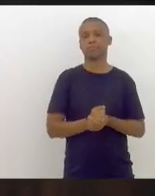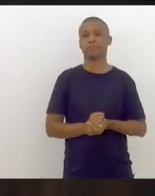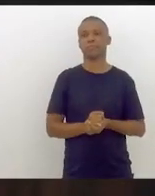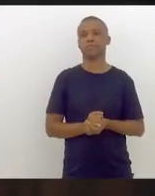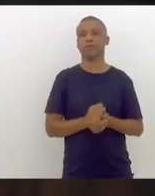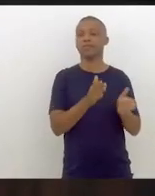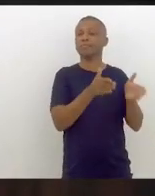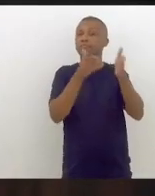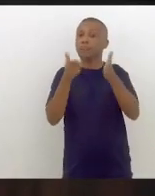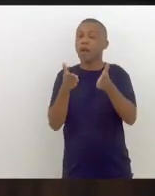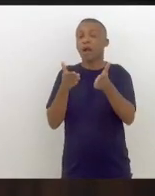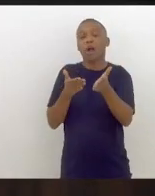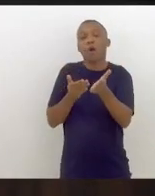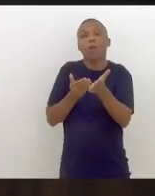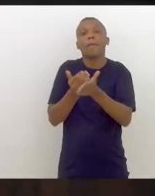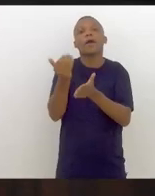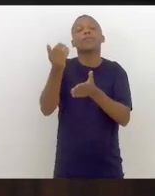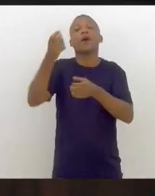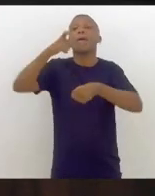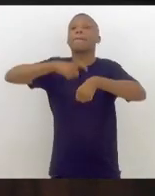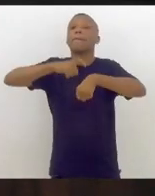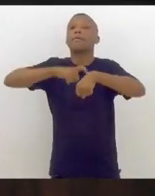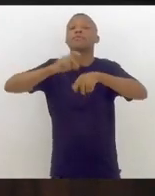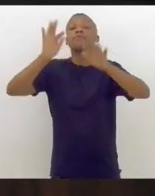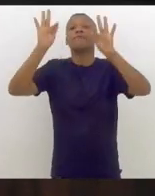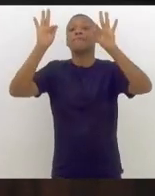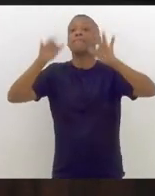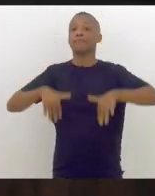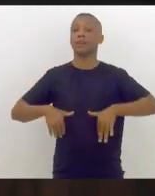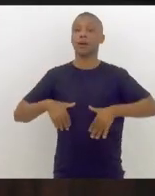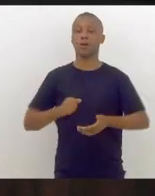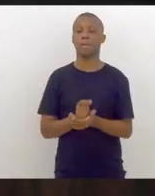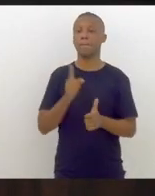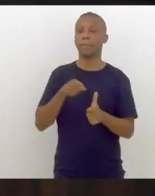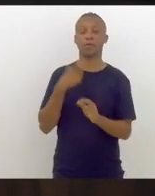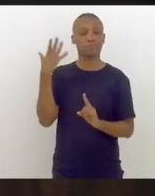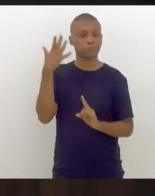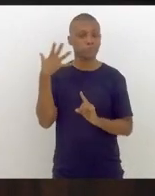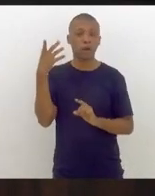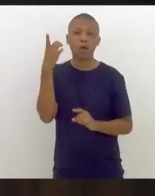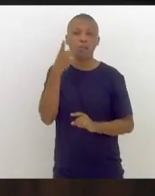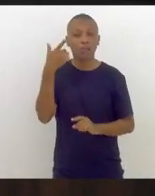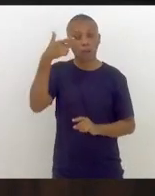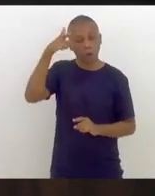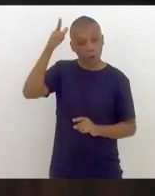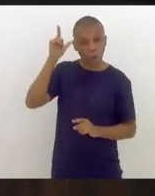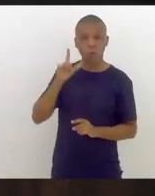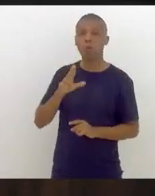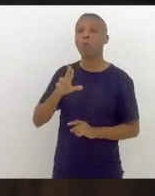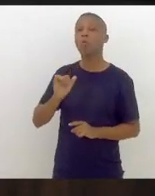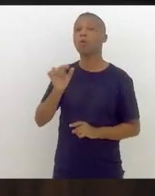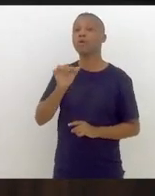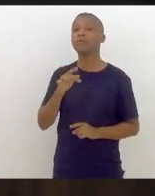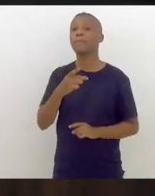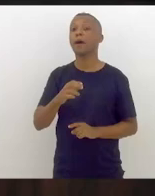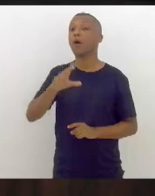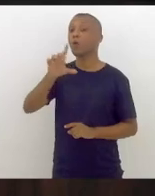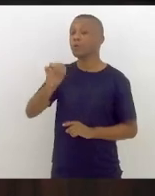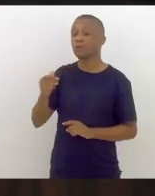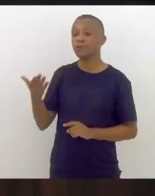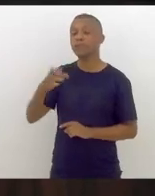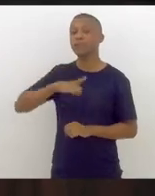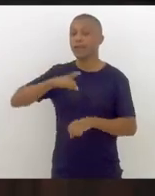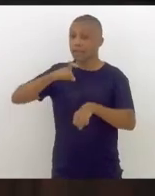expediente Passa seus expediente final com o primeiro era dois grito nove Deputado Luiz Paulo vossa excelência